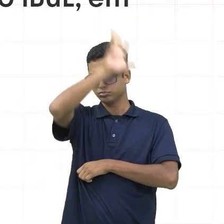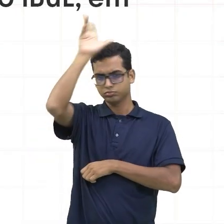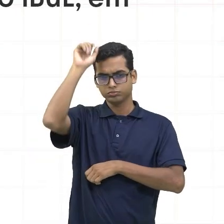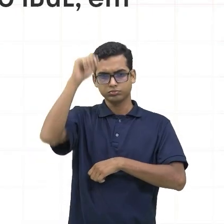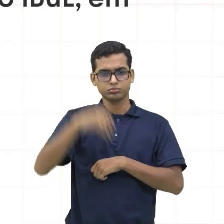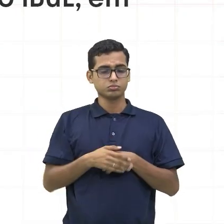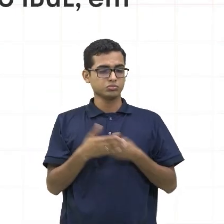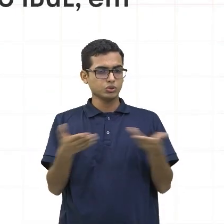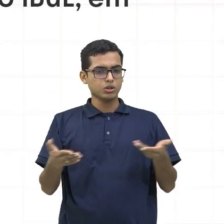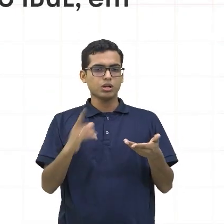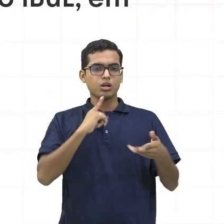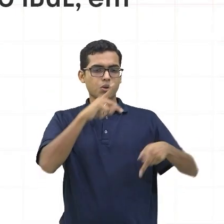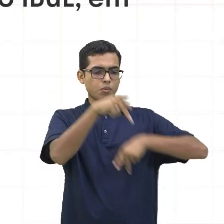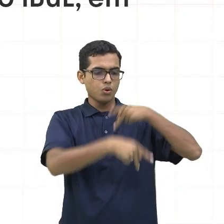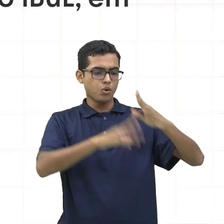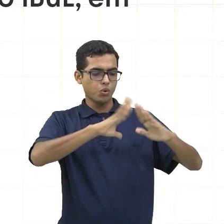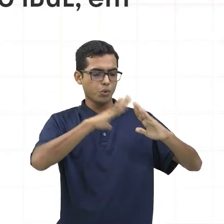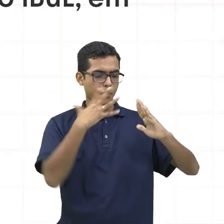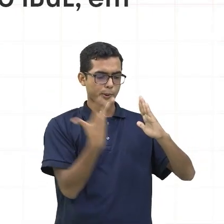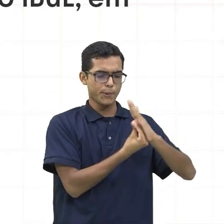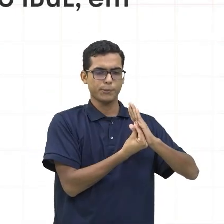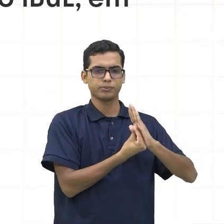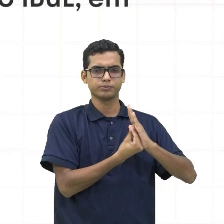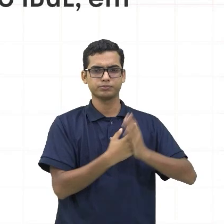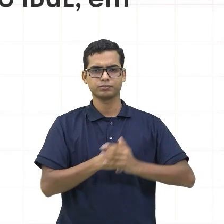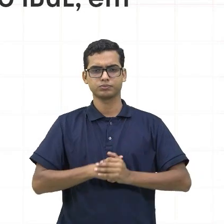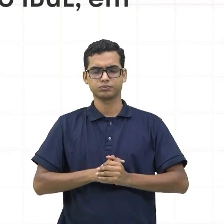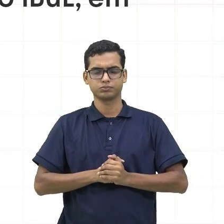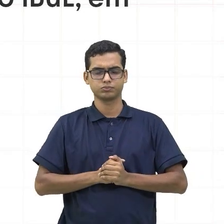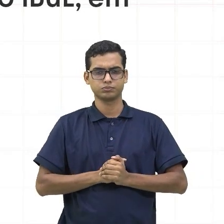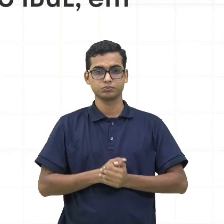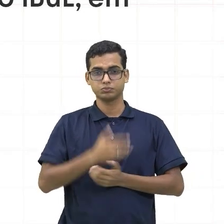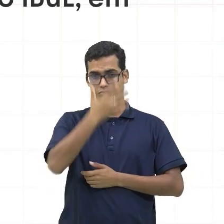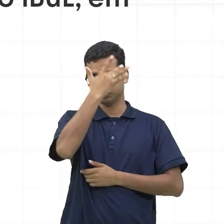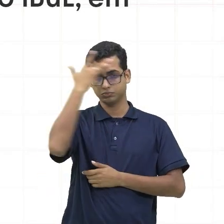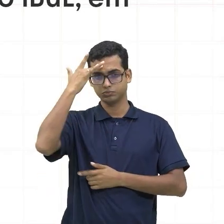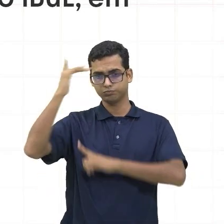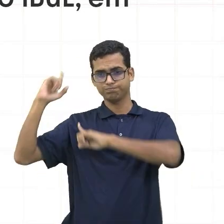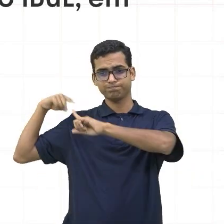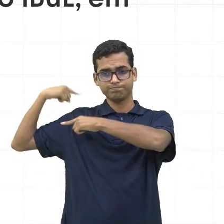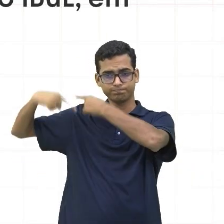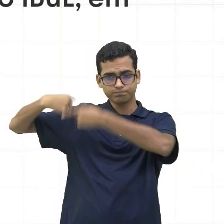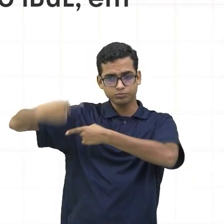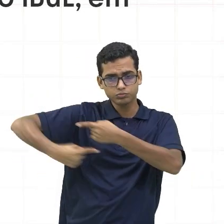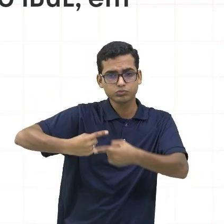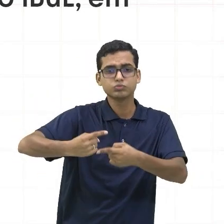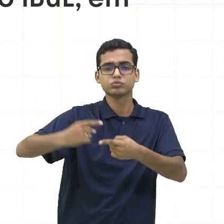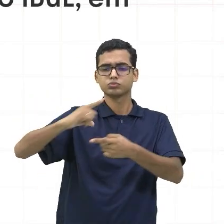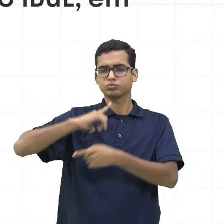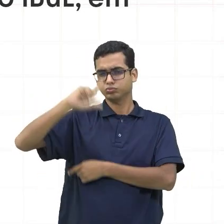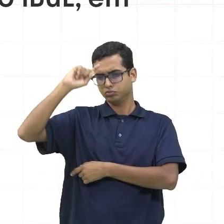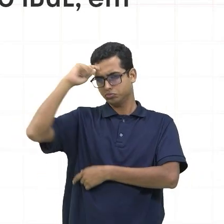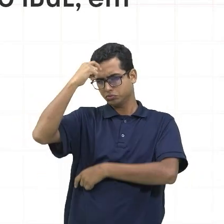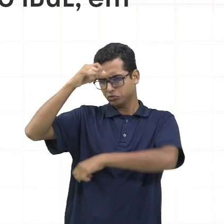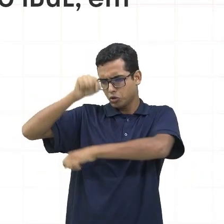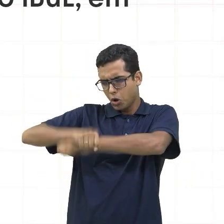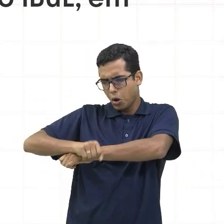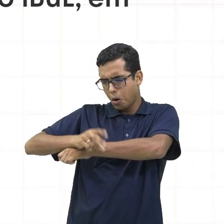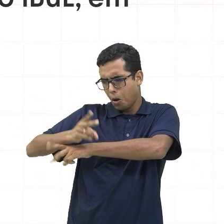população de quilombolas, né, que são aqueles descendentes, são as pessoas que são descendentes dos